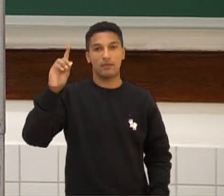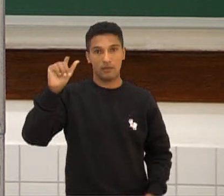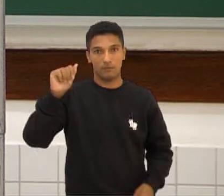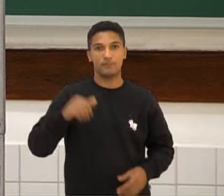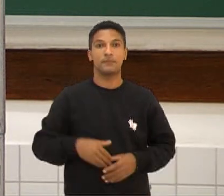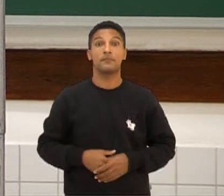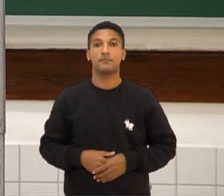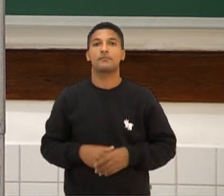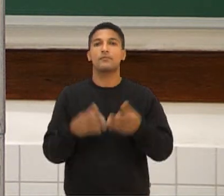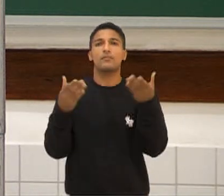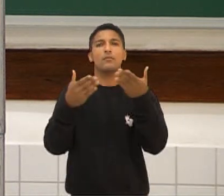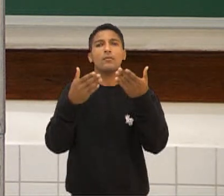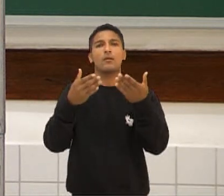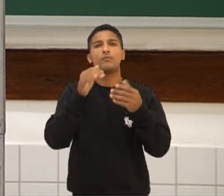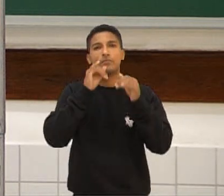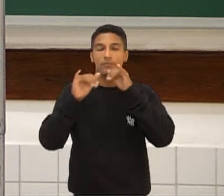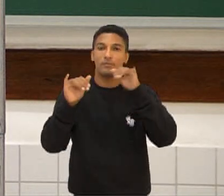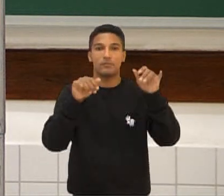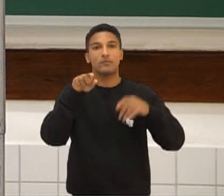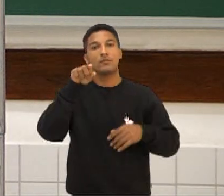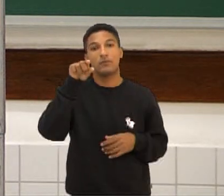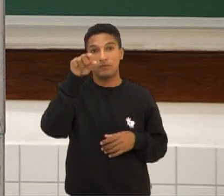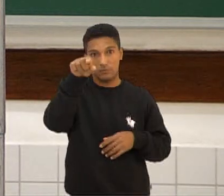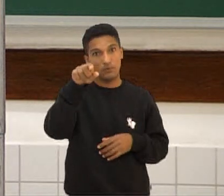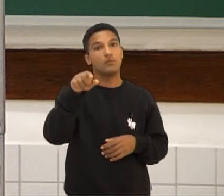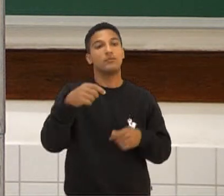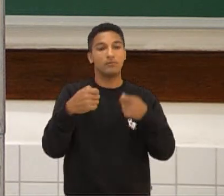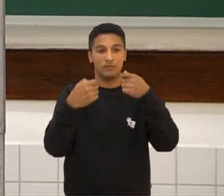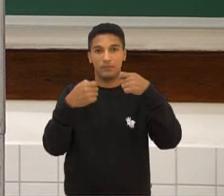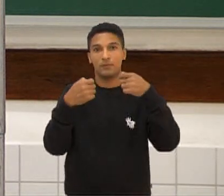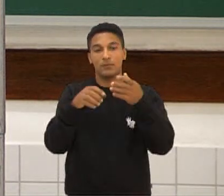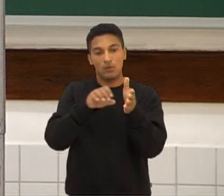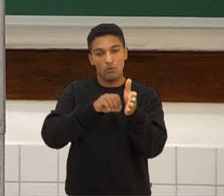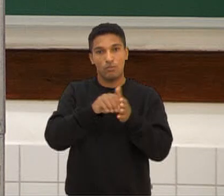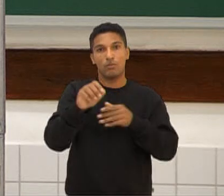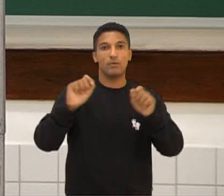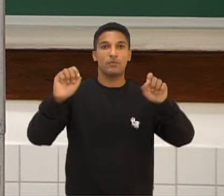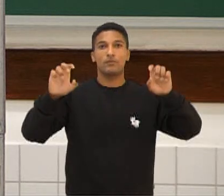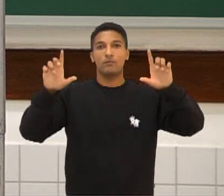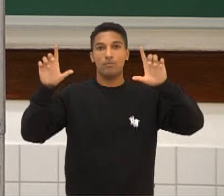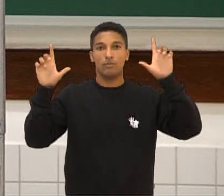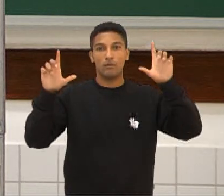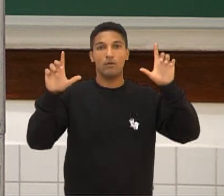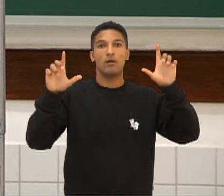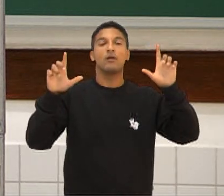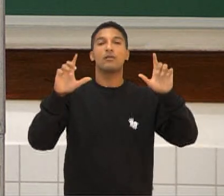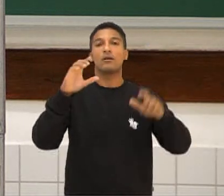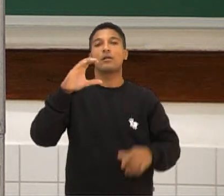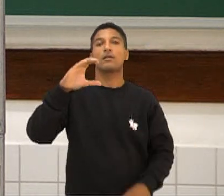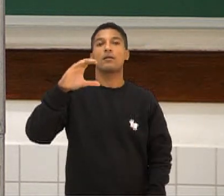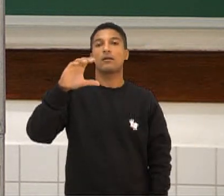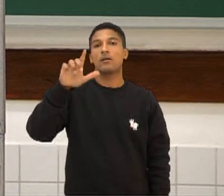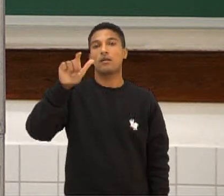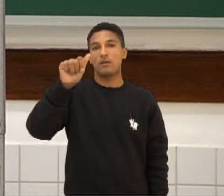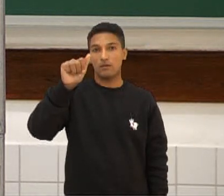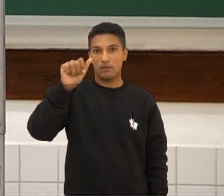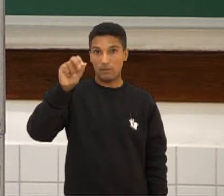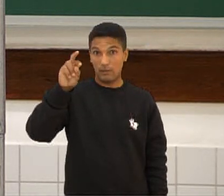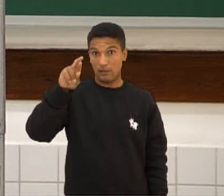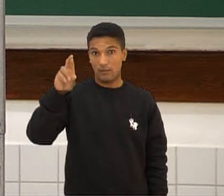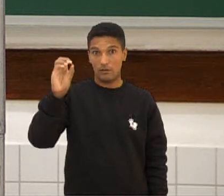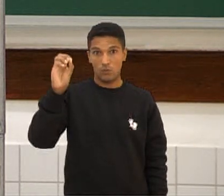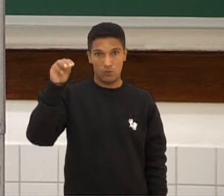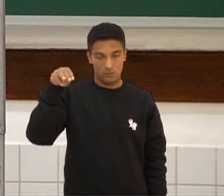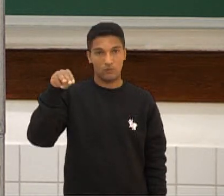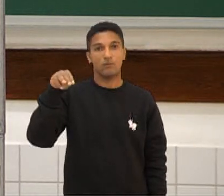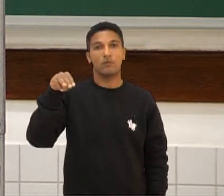acessarem o Classroom, fazer as atividades obrigatórias, é preciso por causa da presença. Verifiquem sempre o